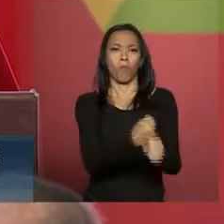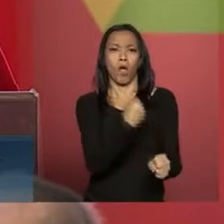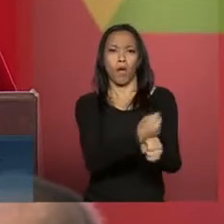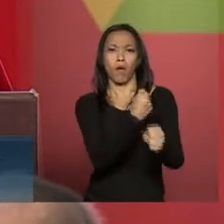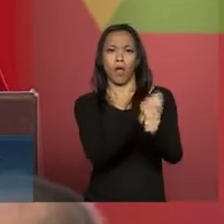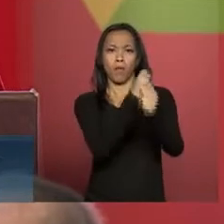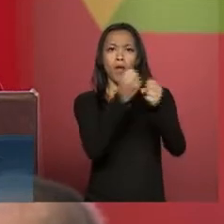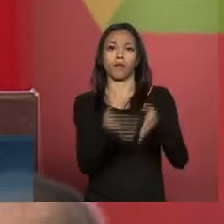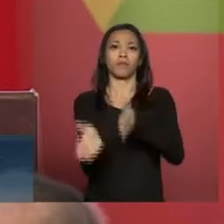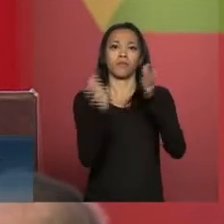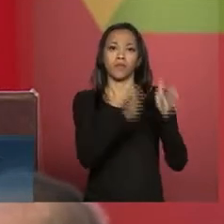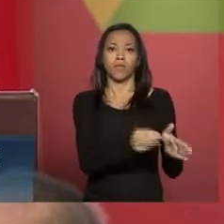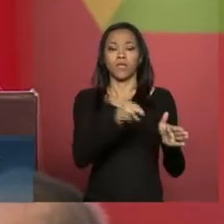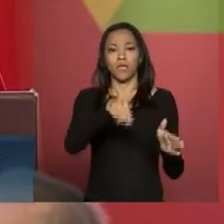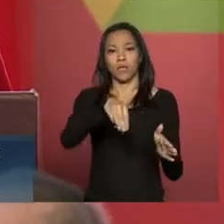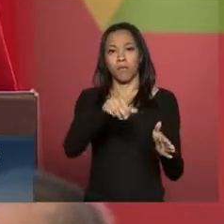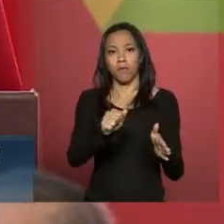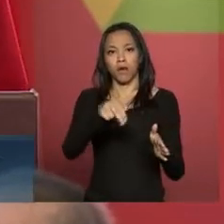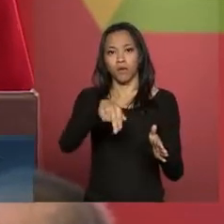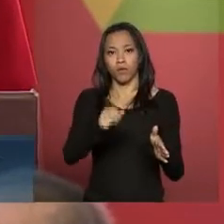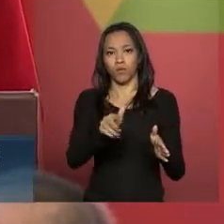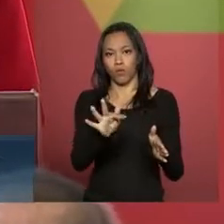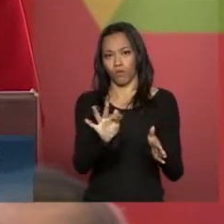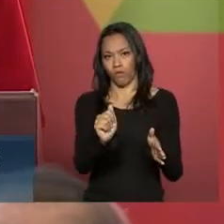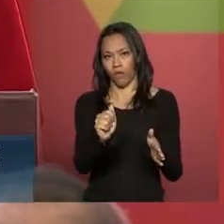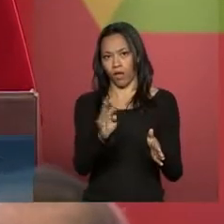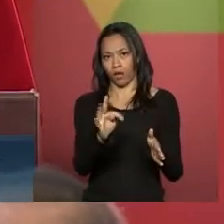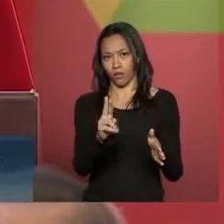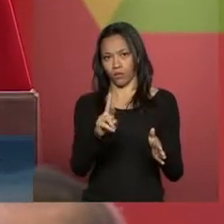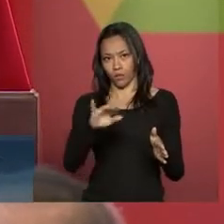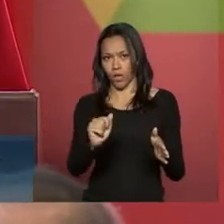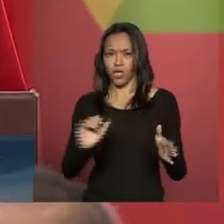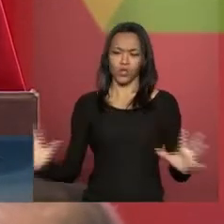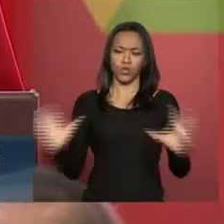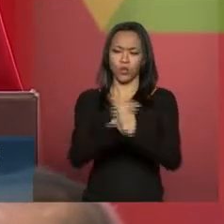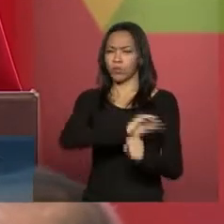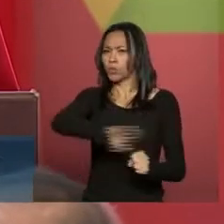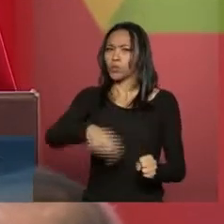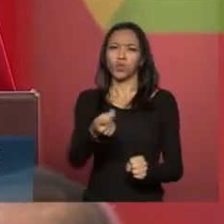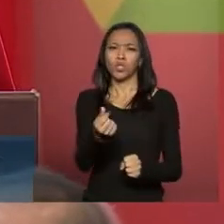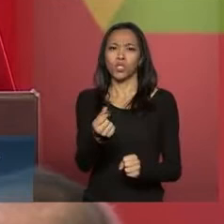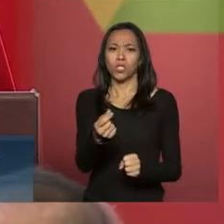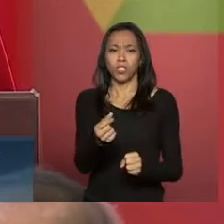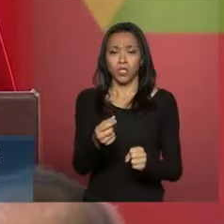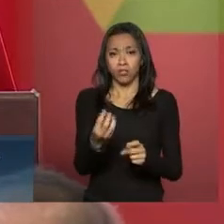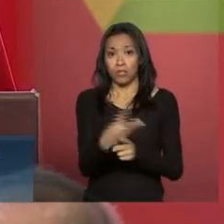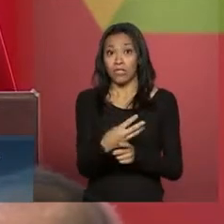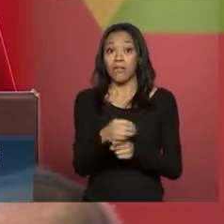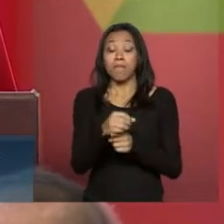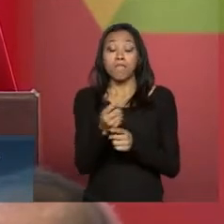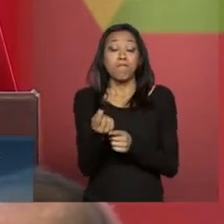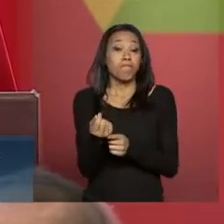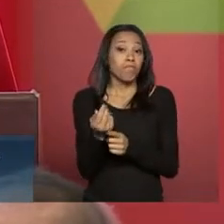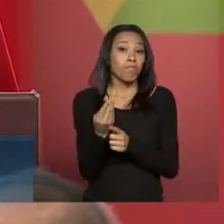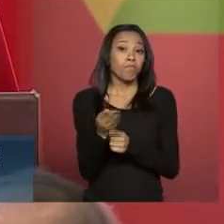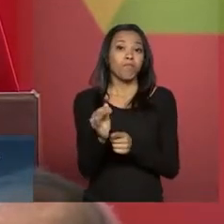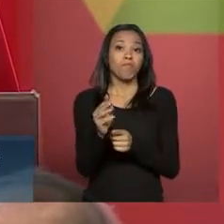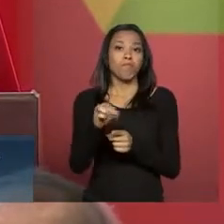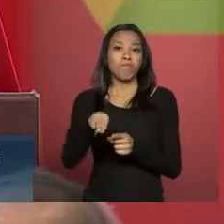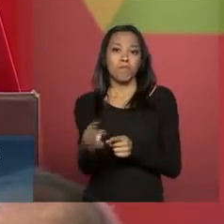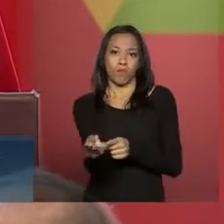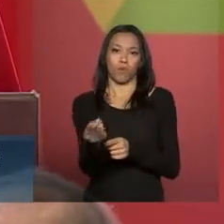e manufaturas. Totaliza mais de US$ 53 bilhões. A infraestrutura